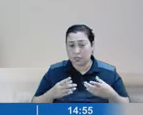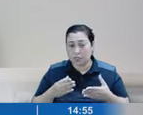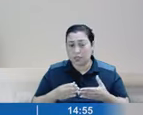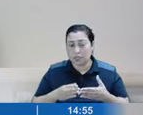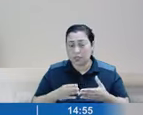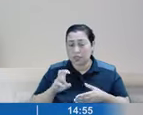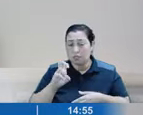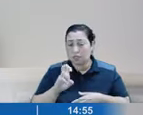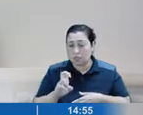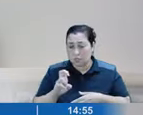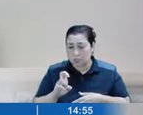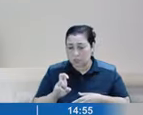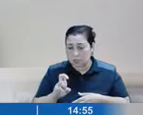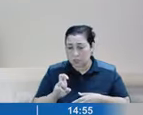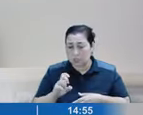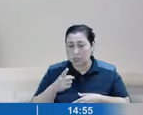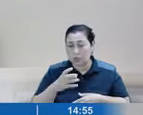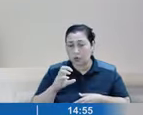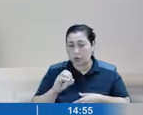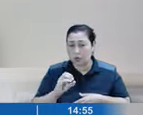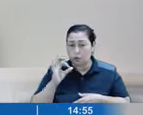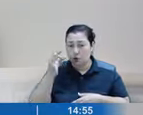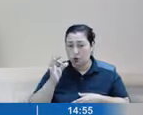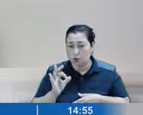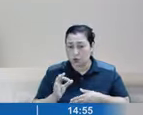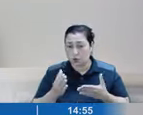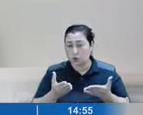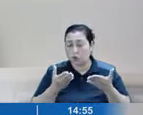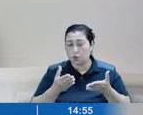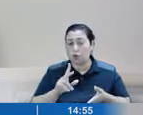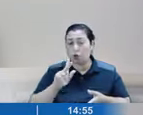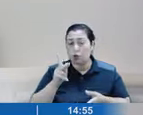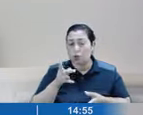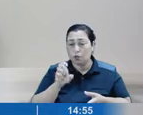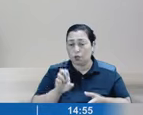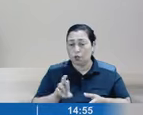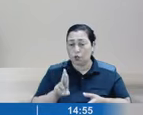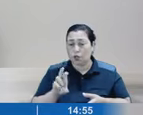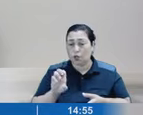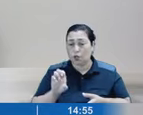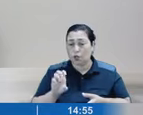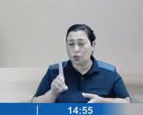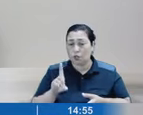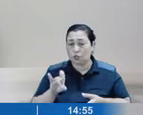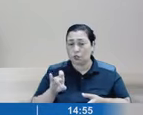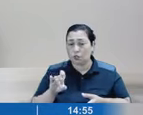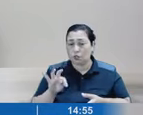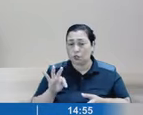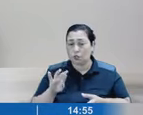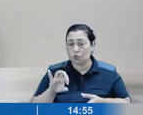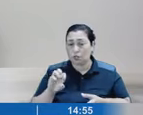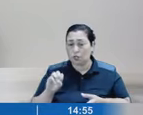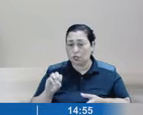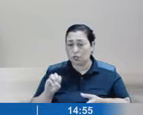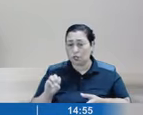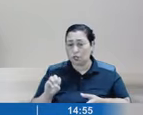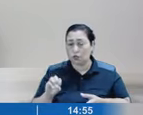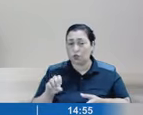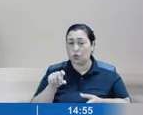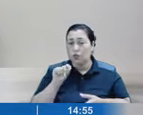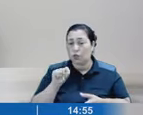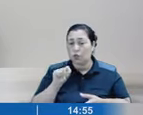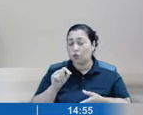somente 5 a 10% dos casos são hereditários. E quem nos transmite o câncer?